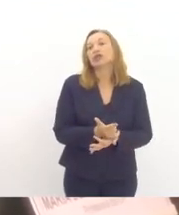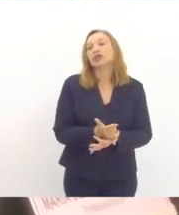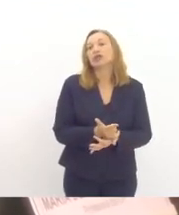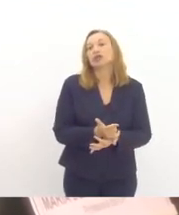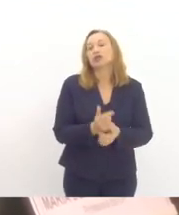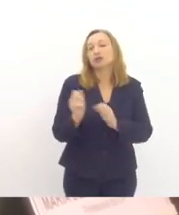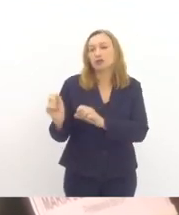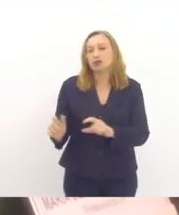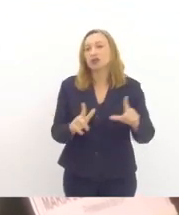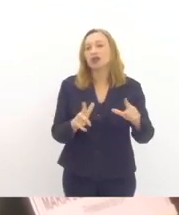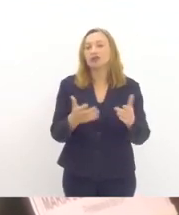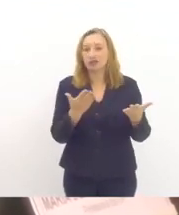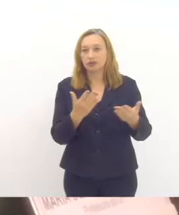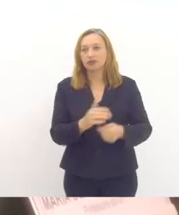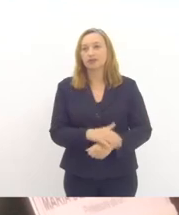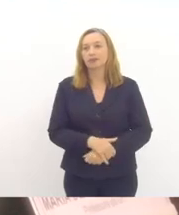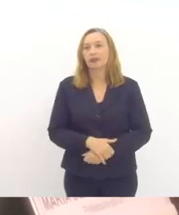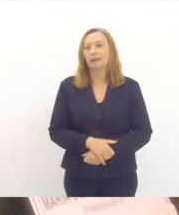o slide, por favor.